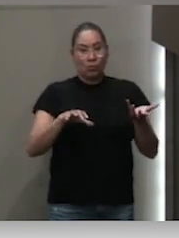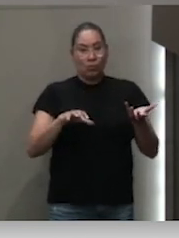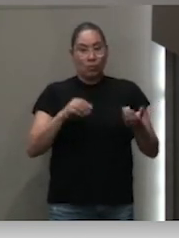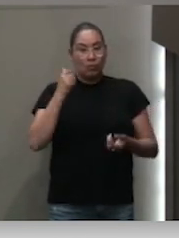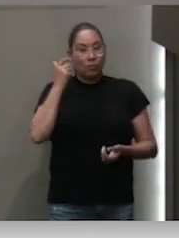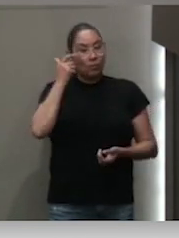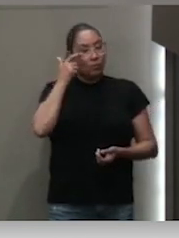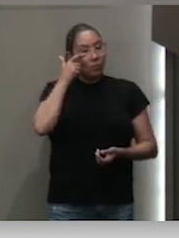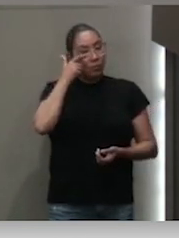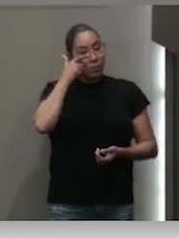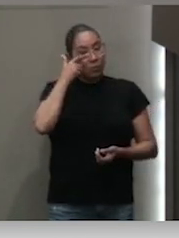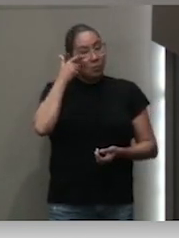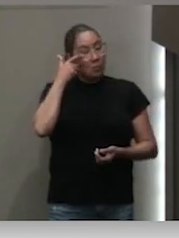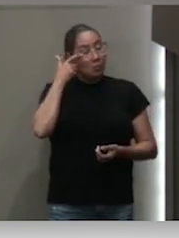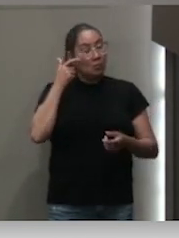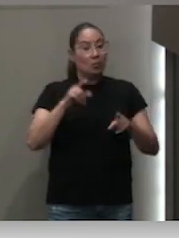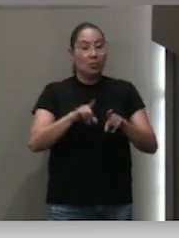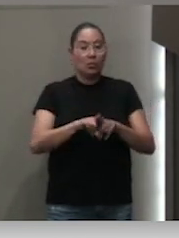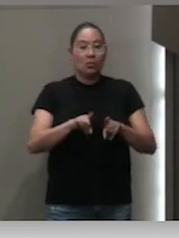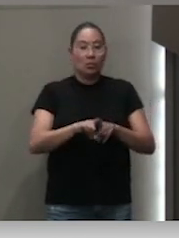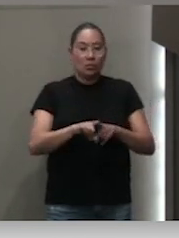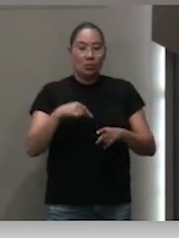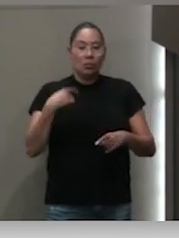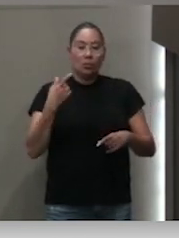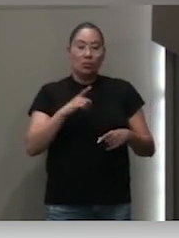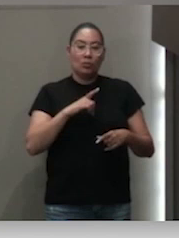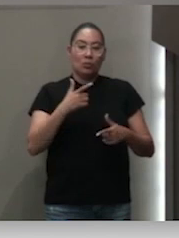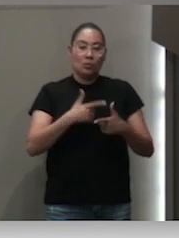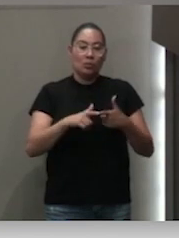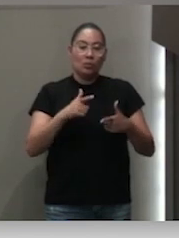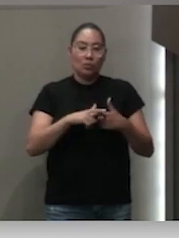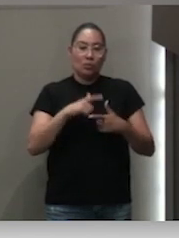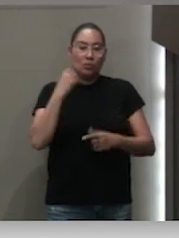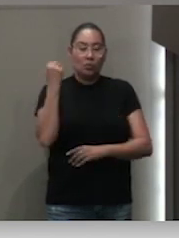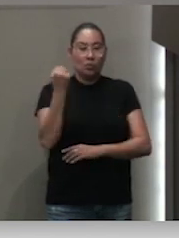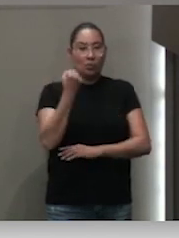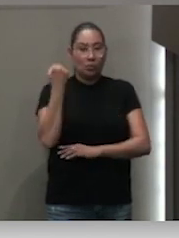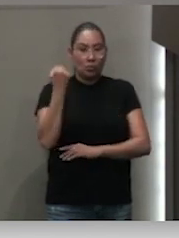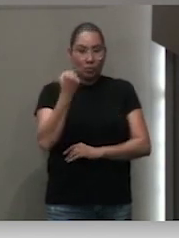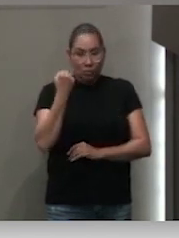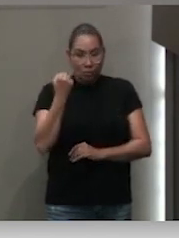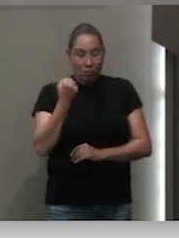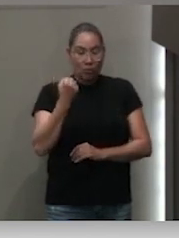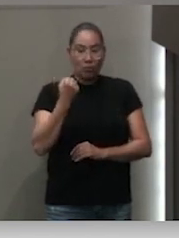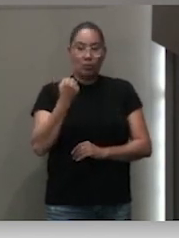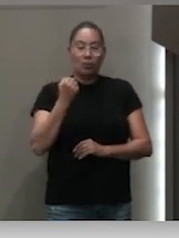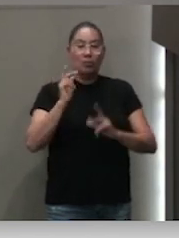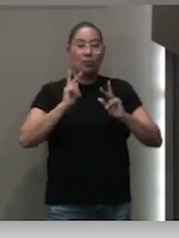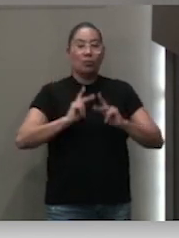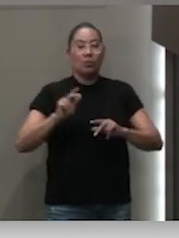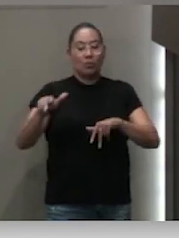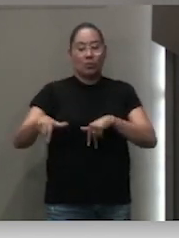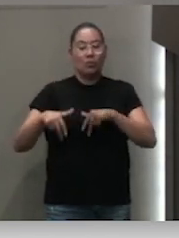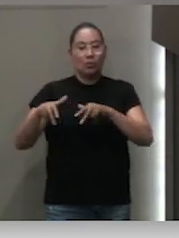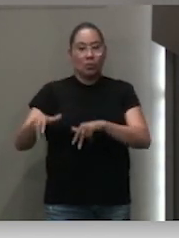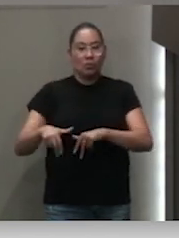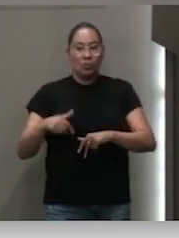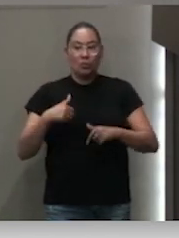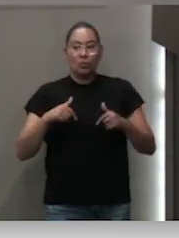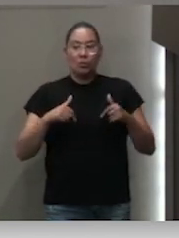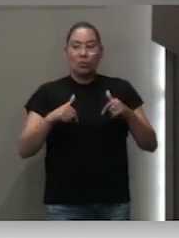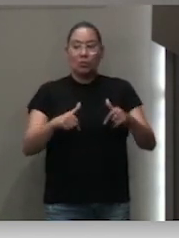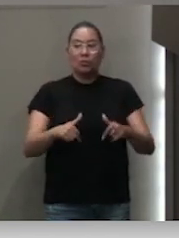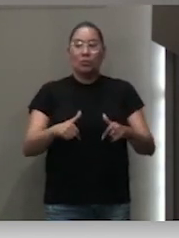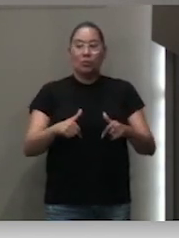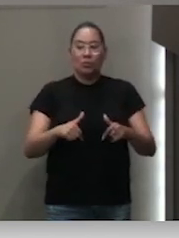Brasília também nos deparamos com um problema gravíssimo para o pequeno produtor rural que é a atuação